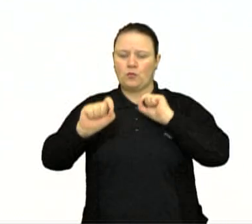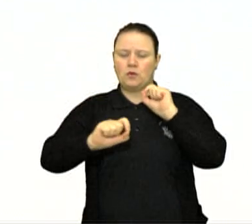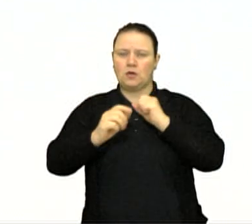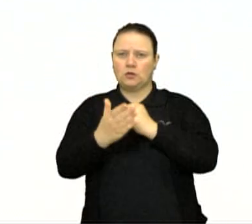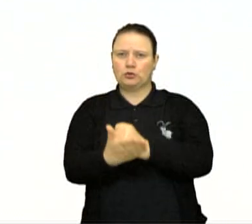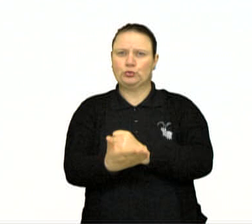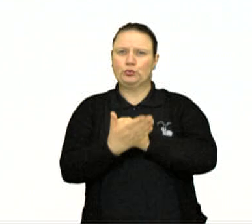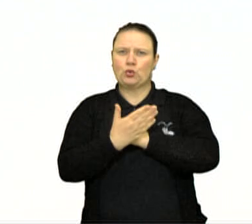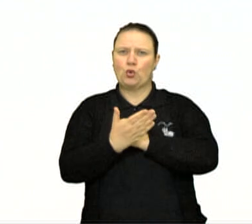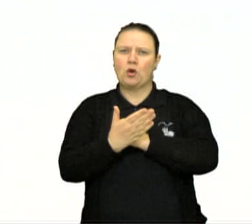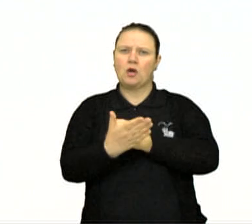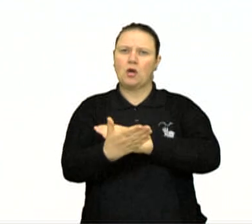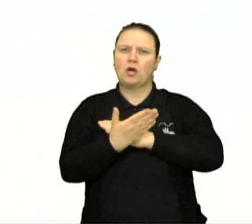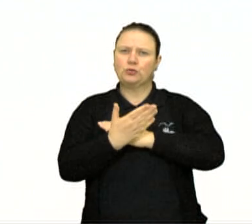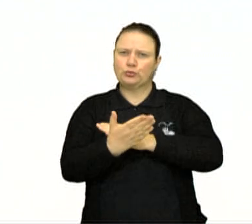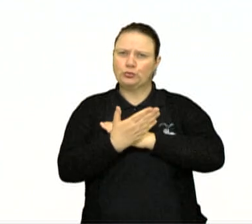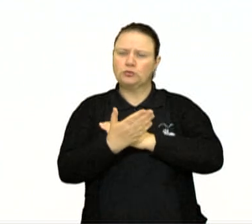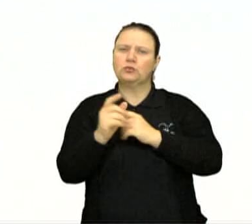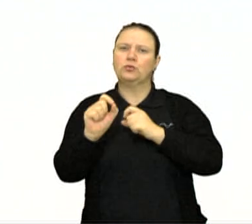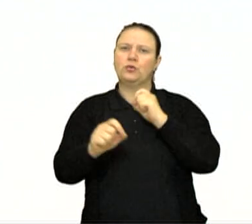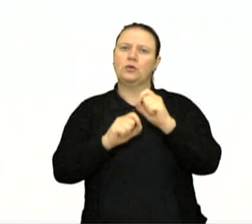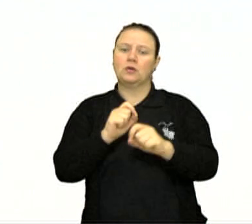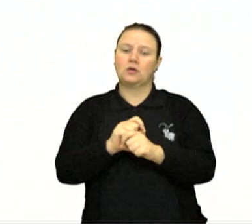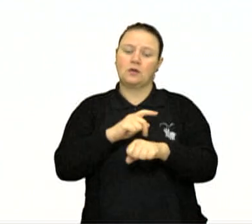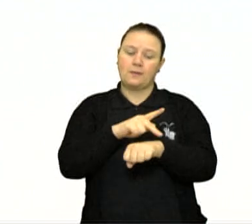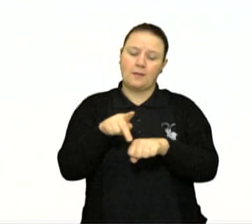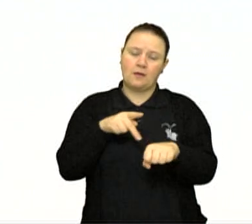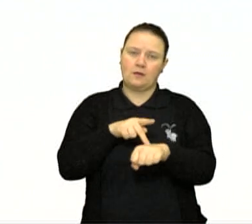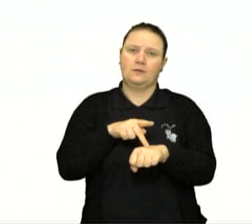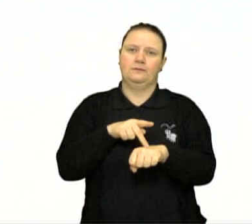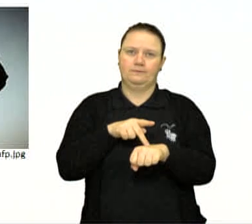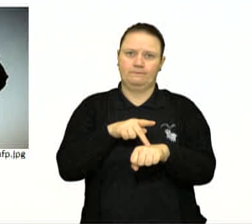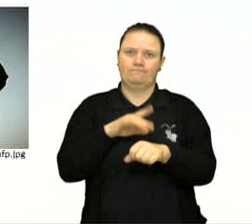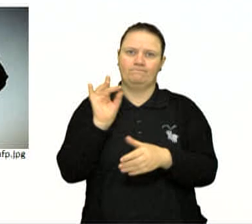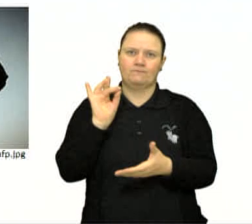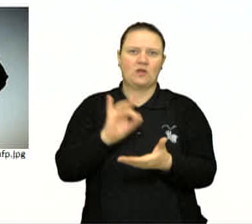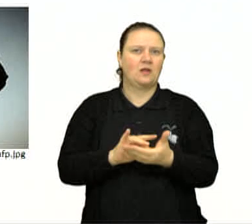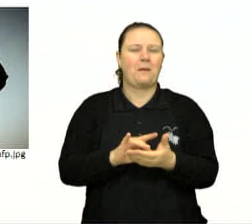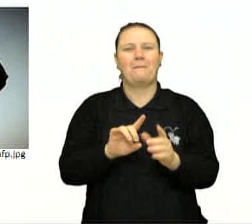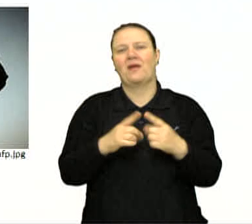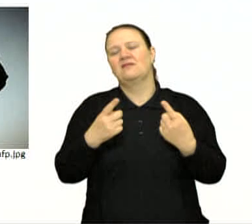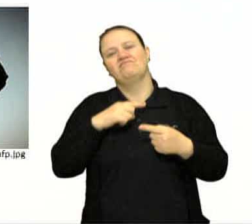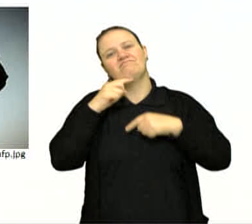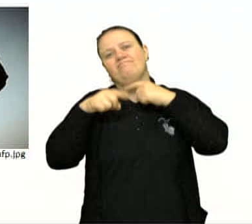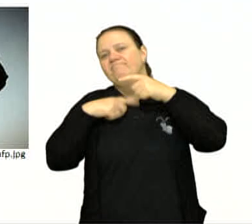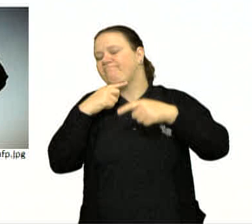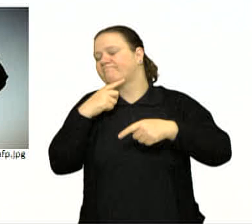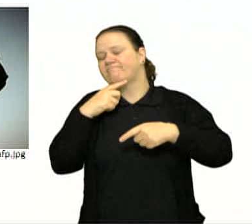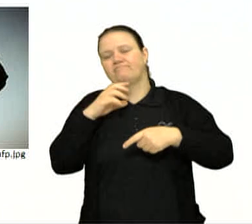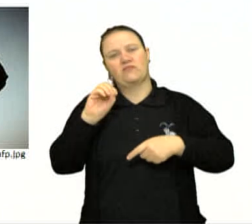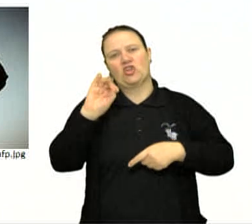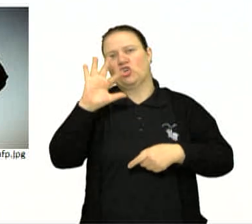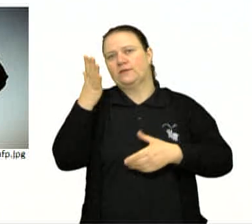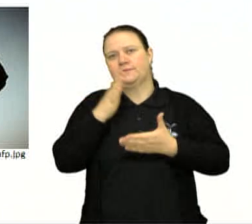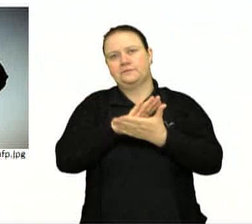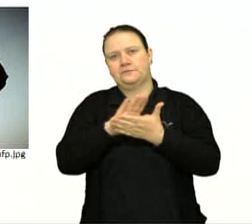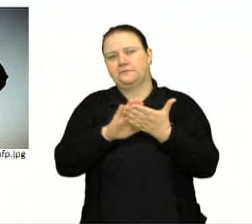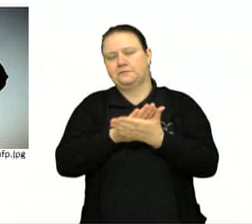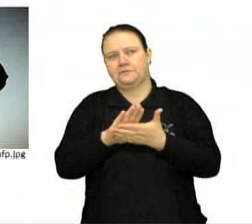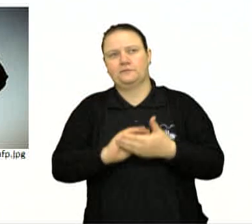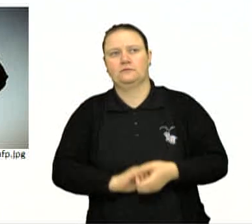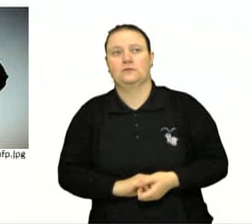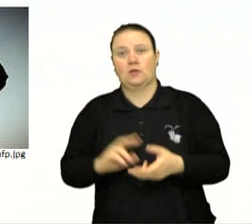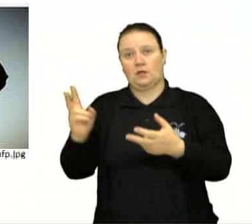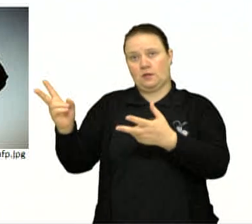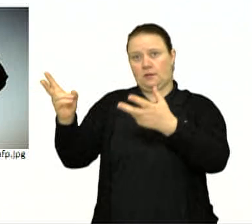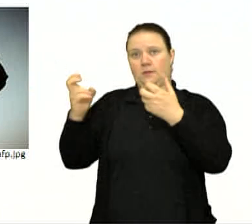para estabelecer o seu país enquanto solidamente estruturado, o que não aconteceu. E isso a gente percebe também na Guerra